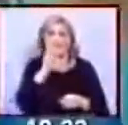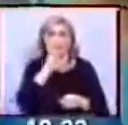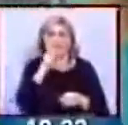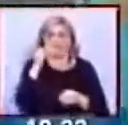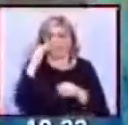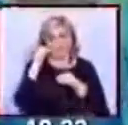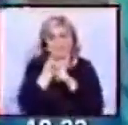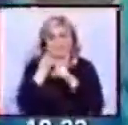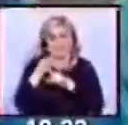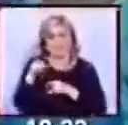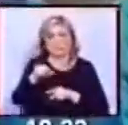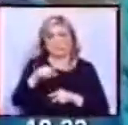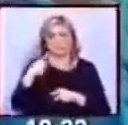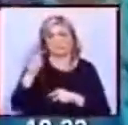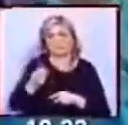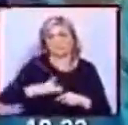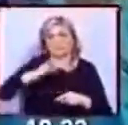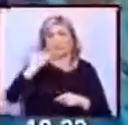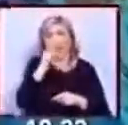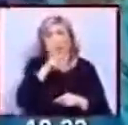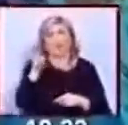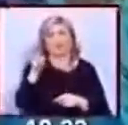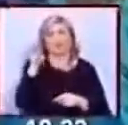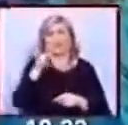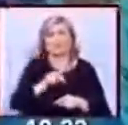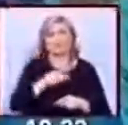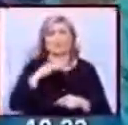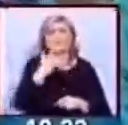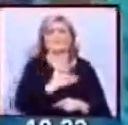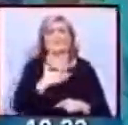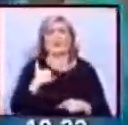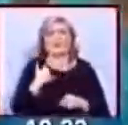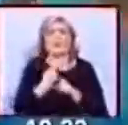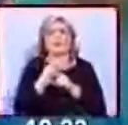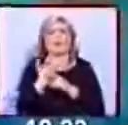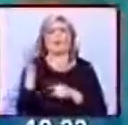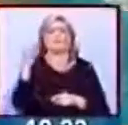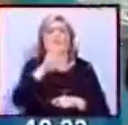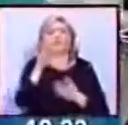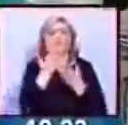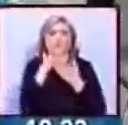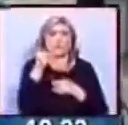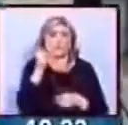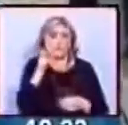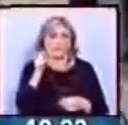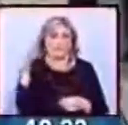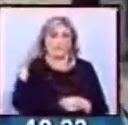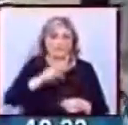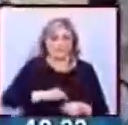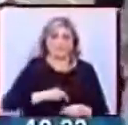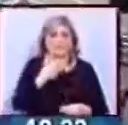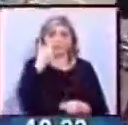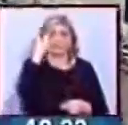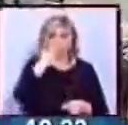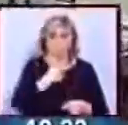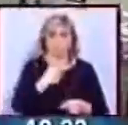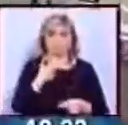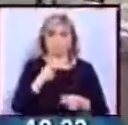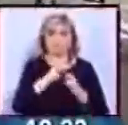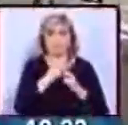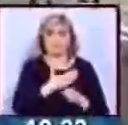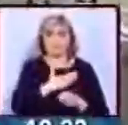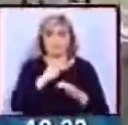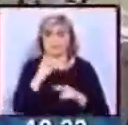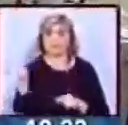do projeto Geração Saudável, alunos que vêm da escola do Barreiro. Soutor, uma pessoa teve um infarto do miocárdio, vem para esta